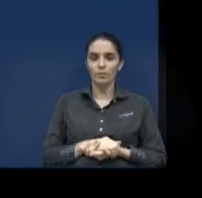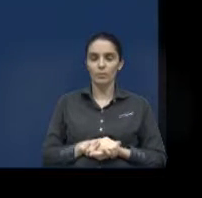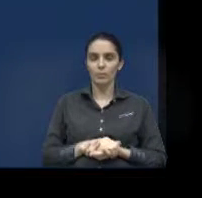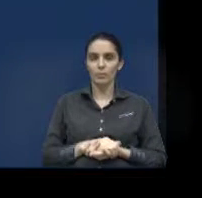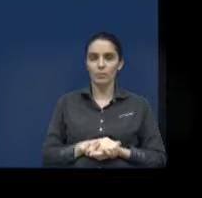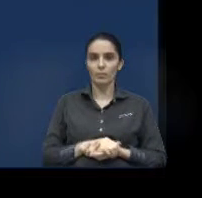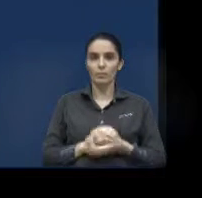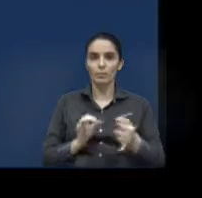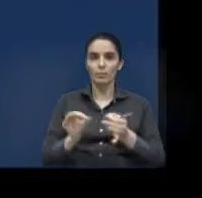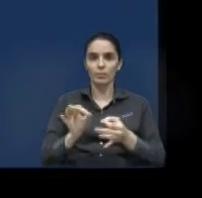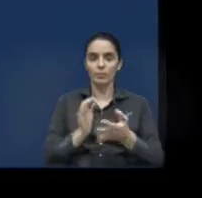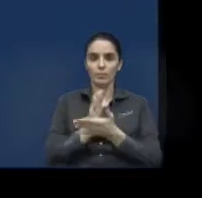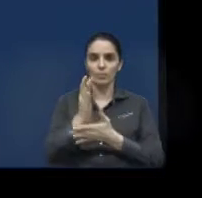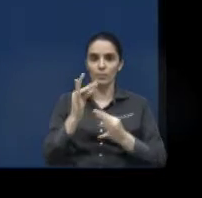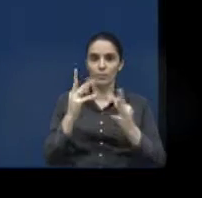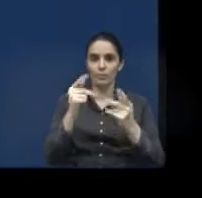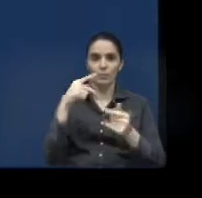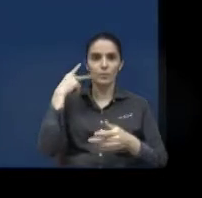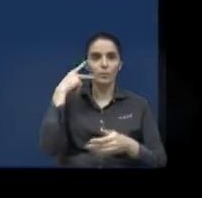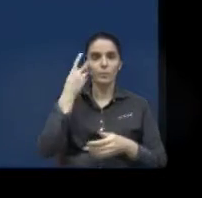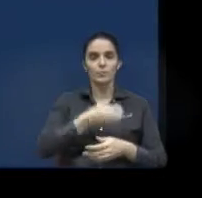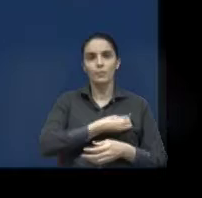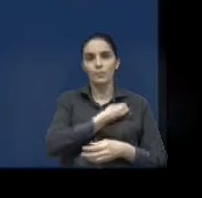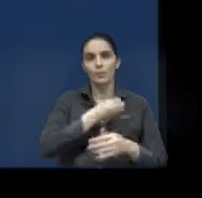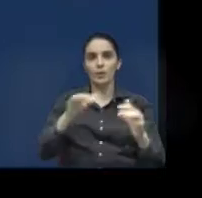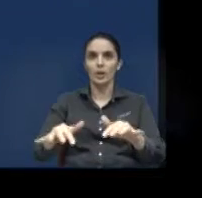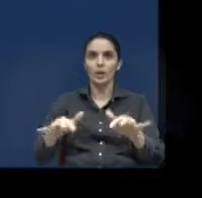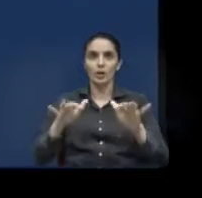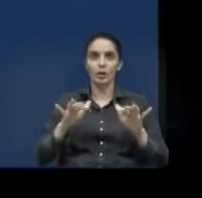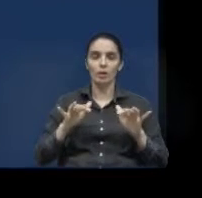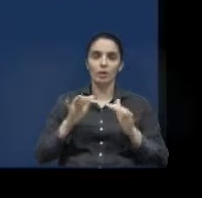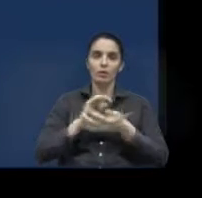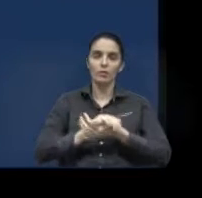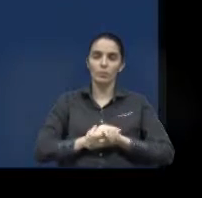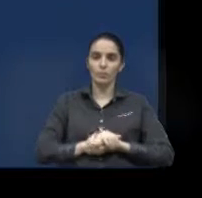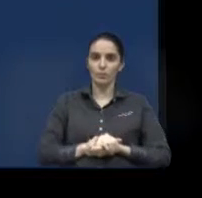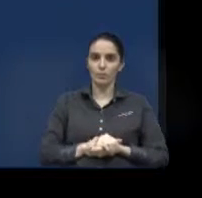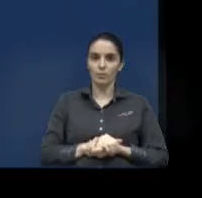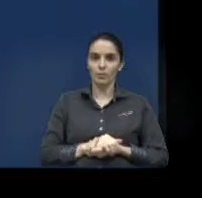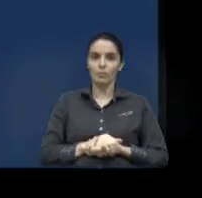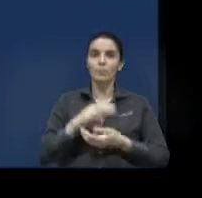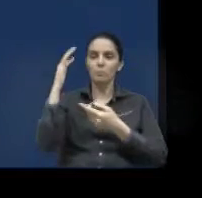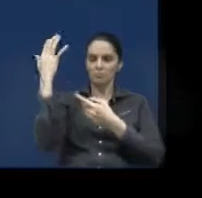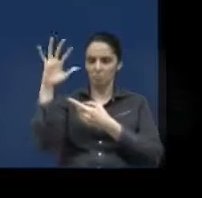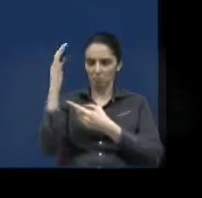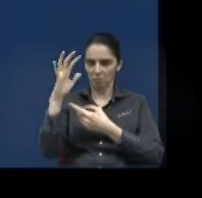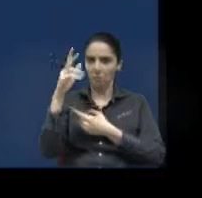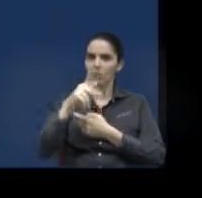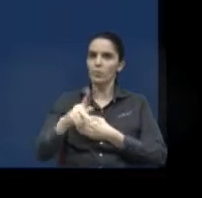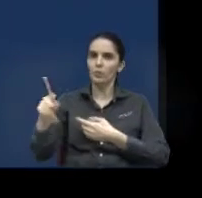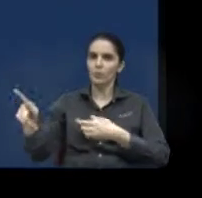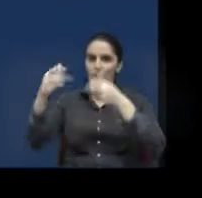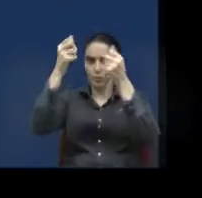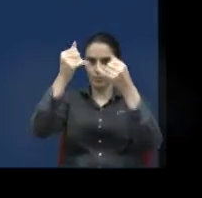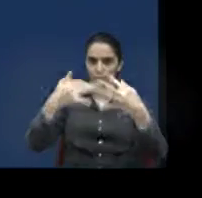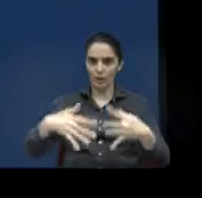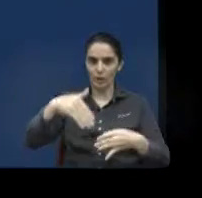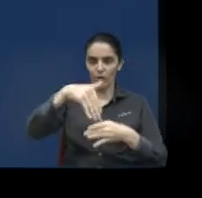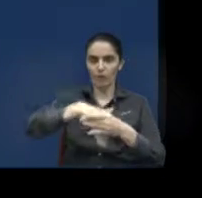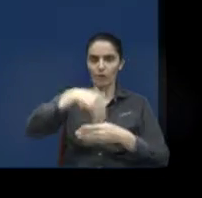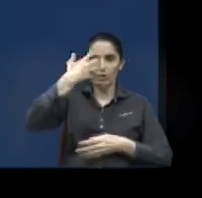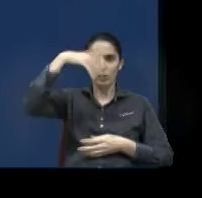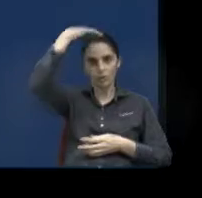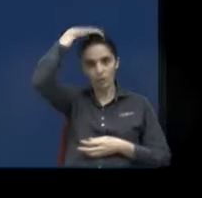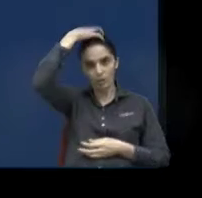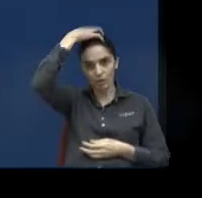O projeto foi aprovado por todos os vereadores presentes no plenário. Parabéns, professor. Para Obrigado justificar a o todos. voto, Darcy